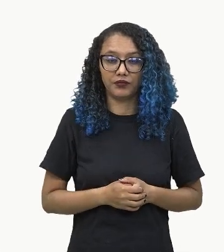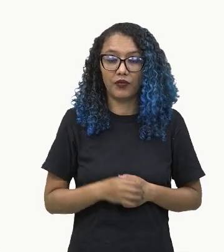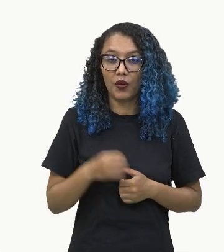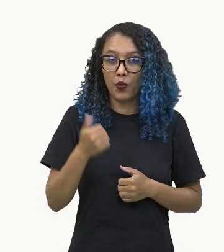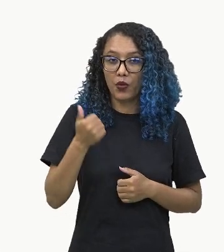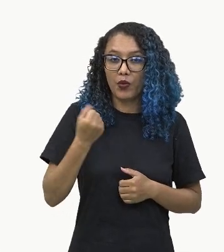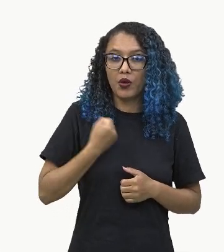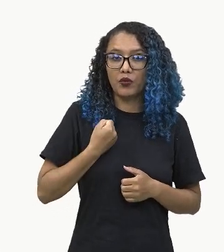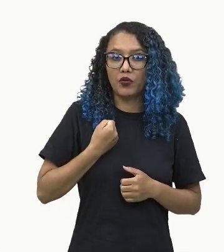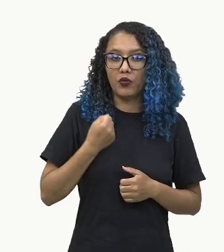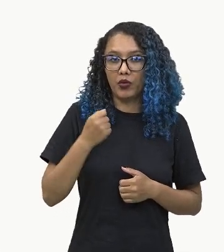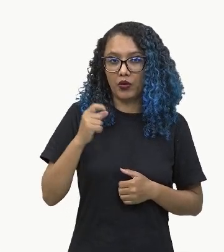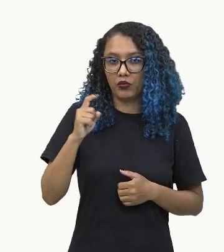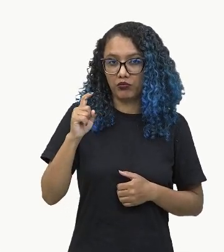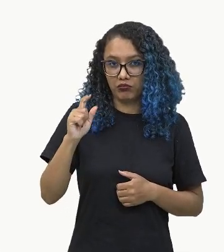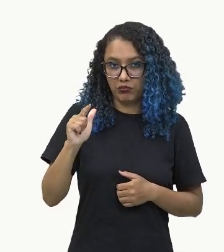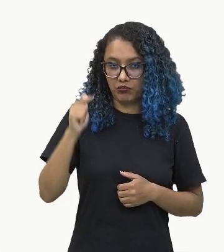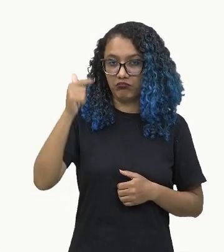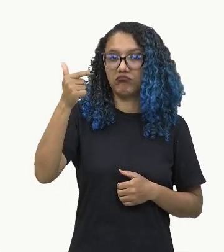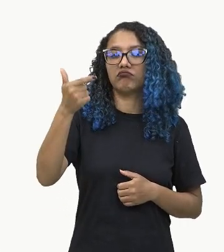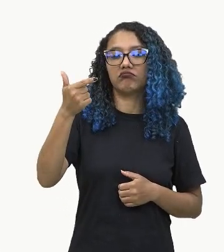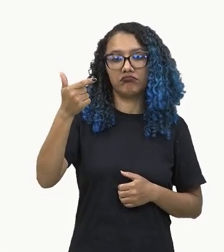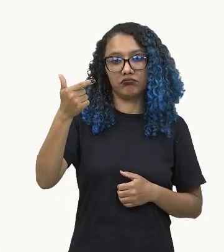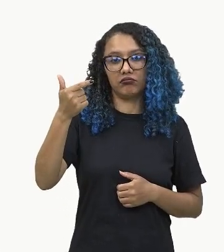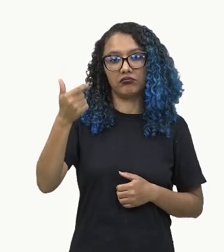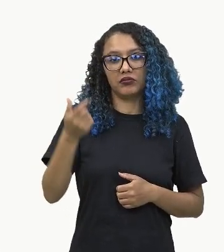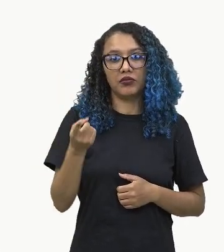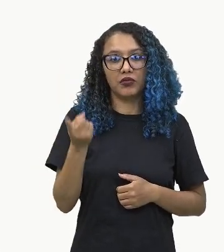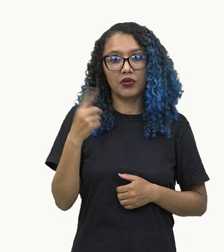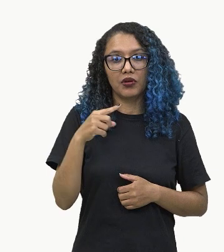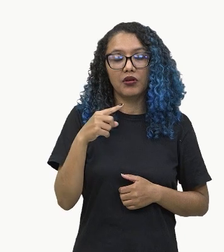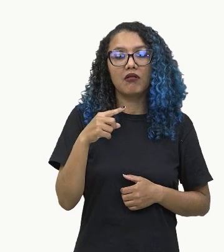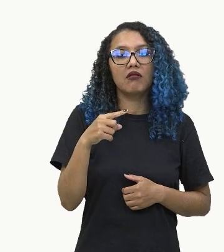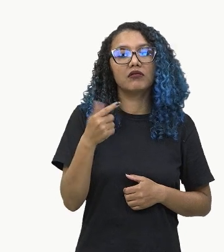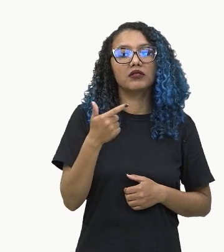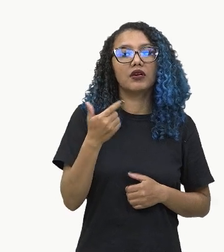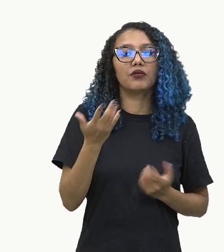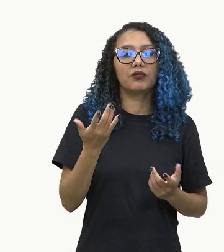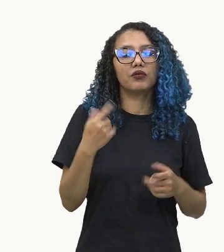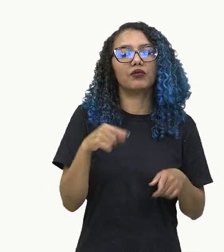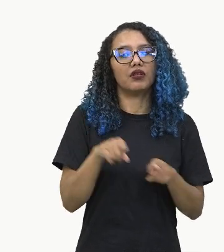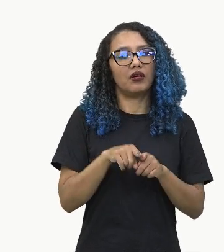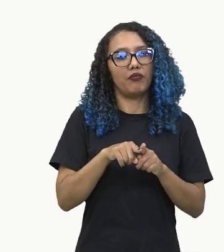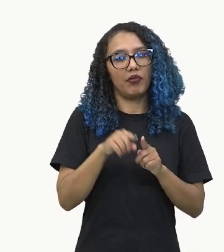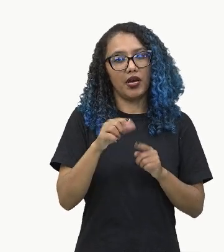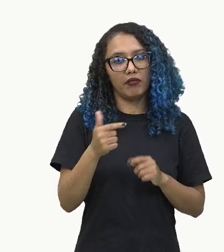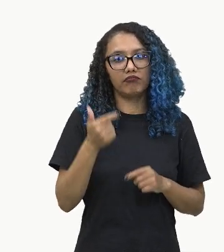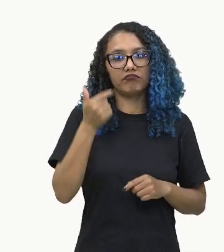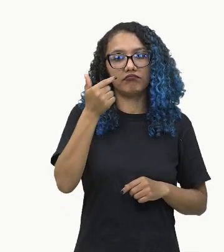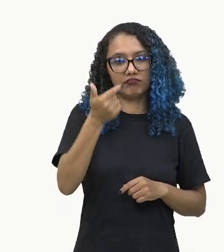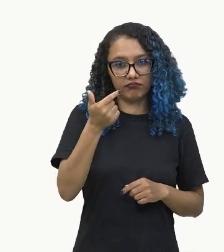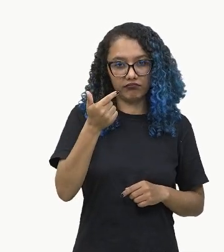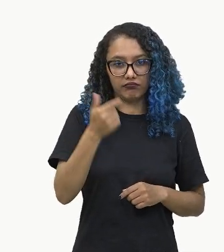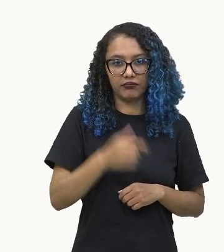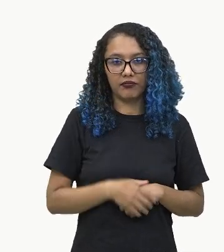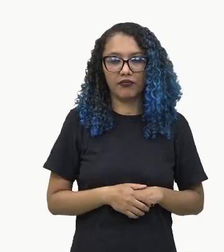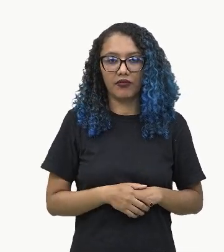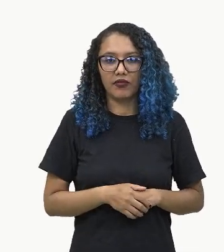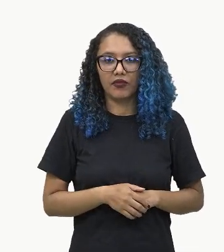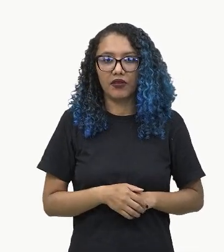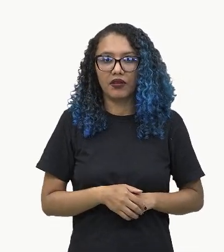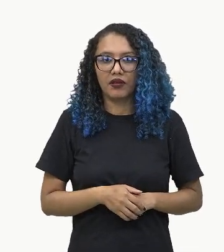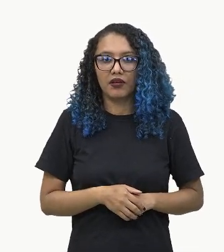termo está elevado ao quadrado, segundo termo está elevado ao quadrado. E no meio eu tenho